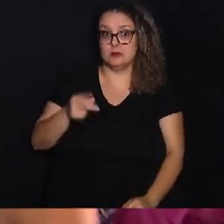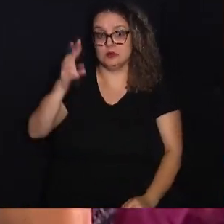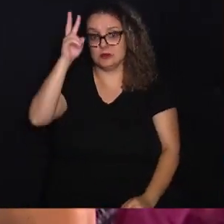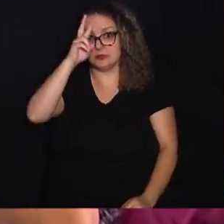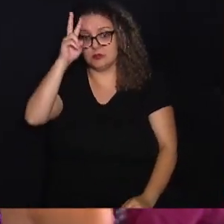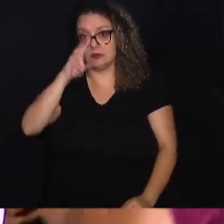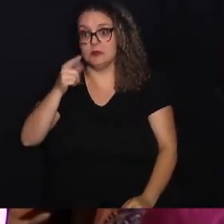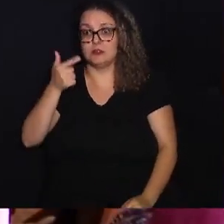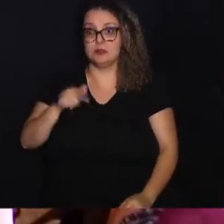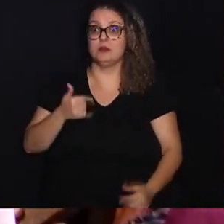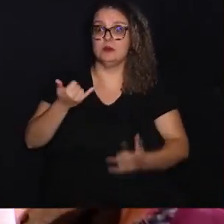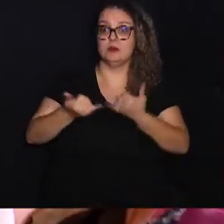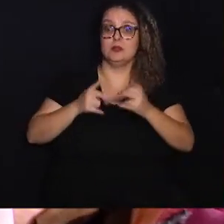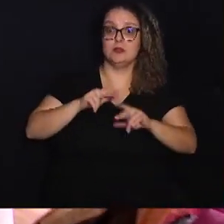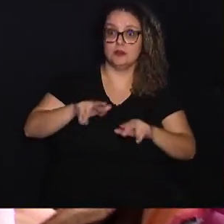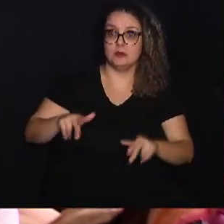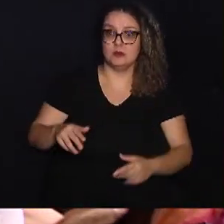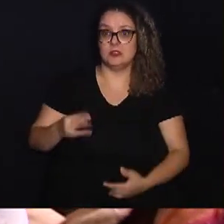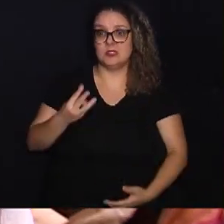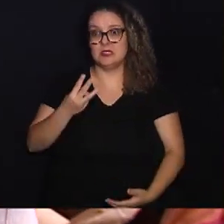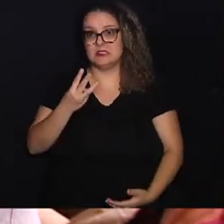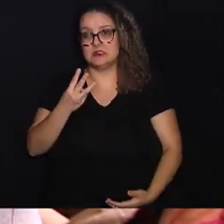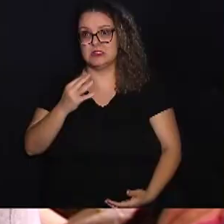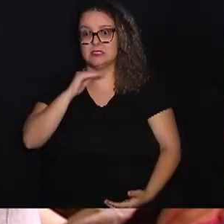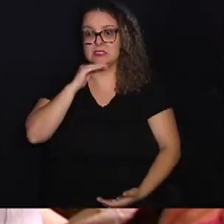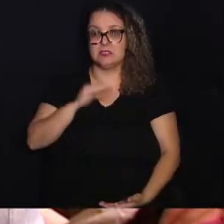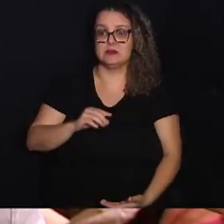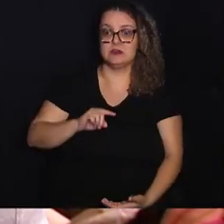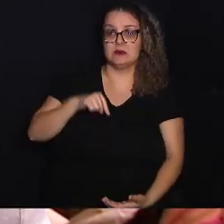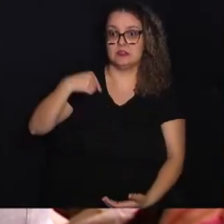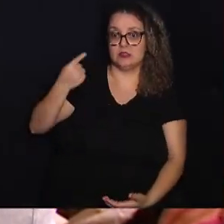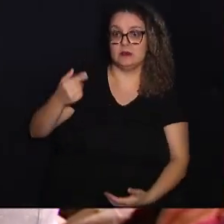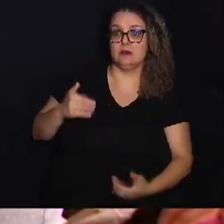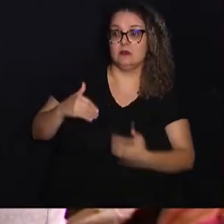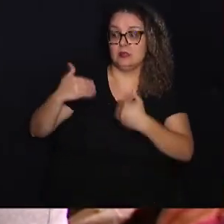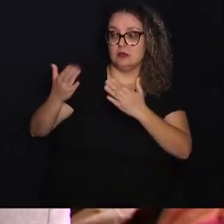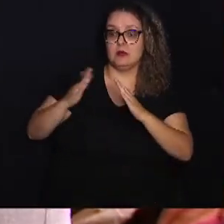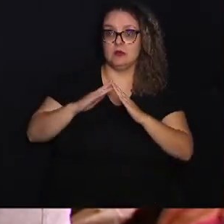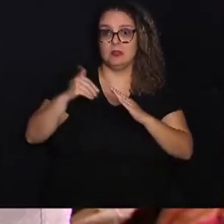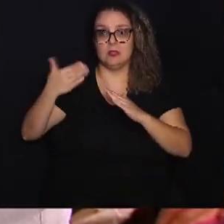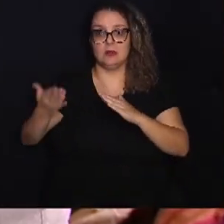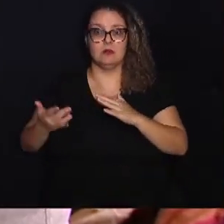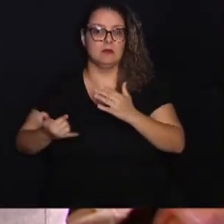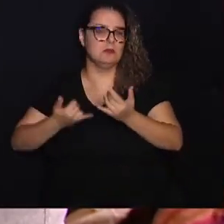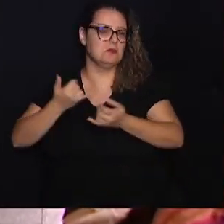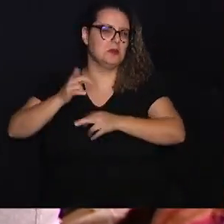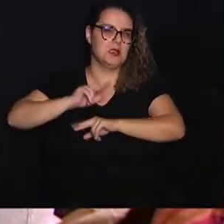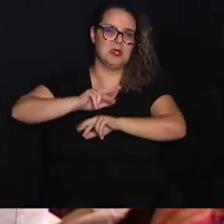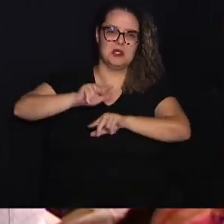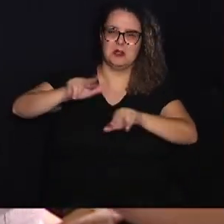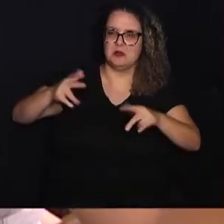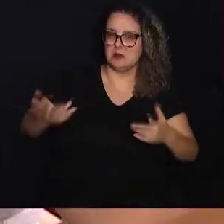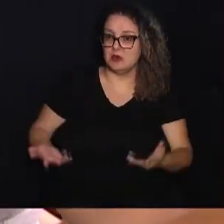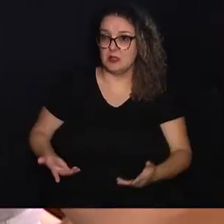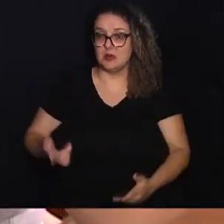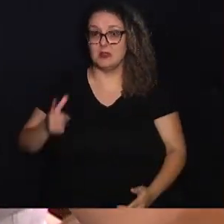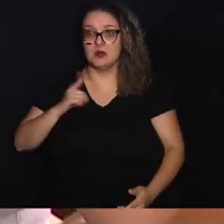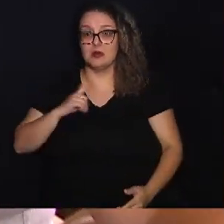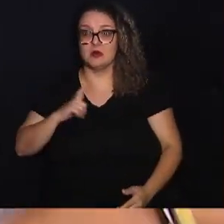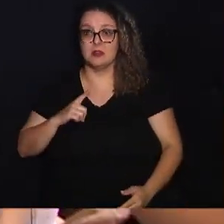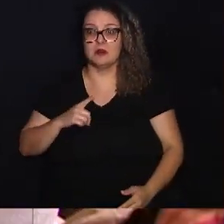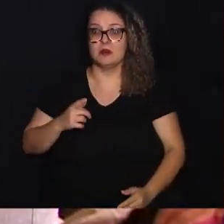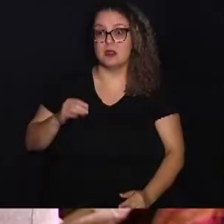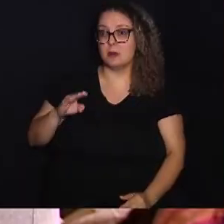eles continuam brincando e por volta de 3 horas vamos para a parte externa. Então lá eles brincam, eles têm banho de